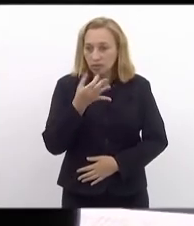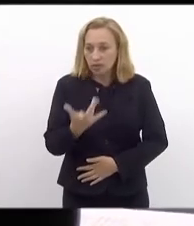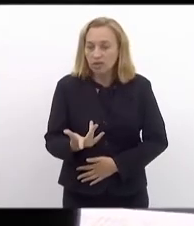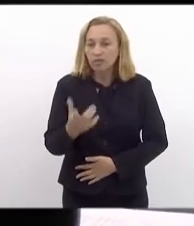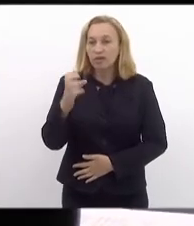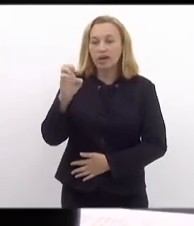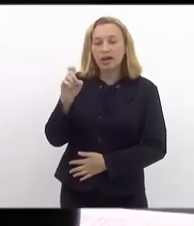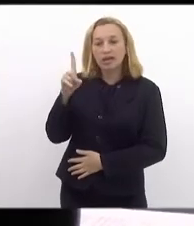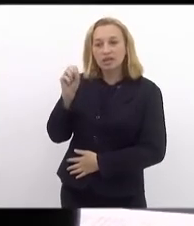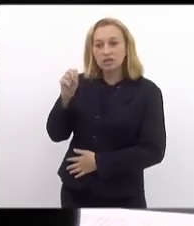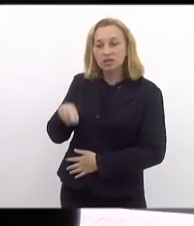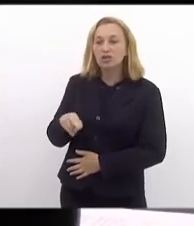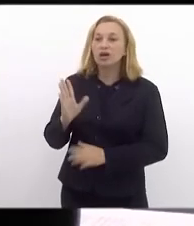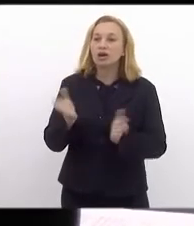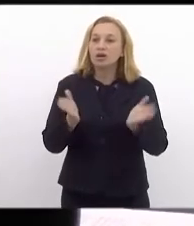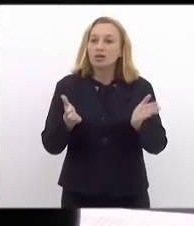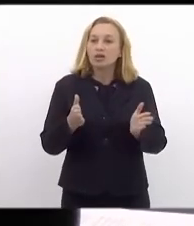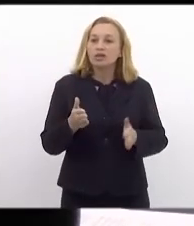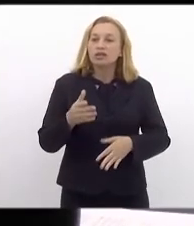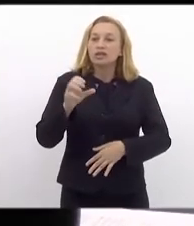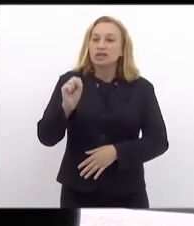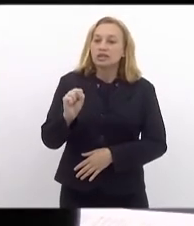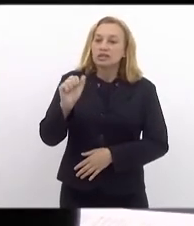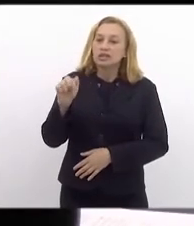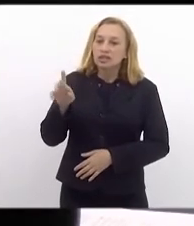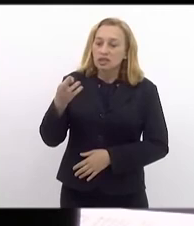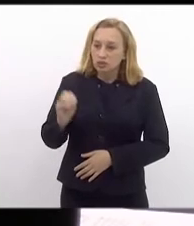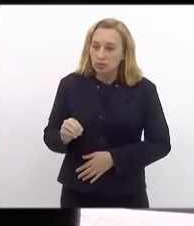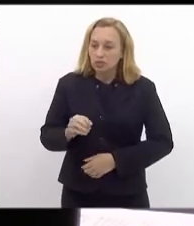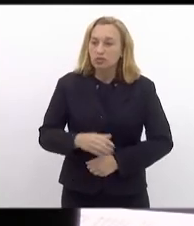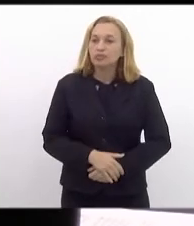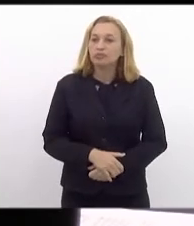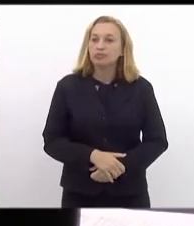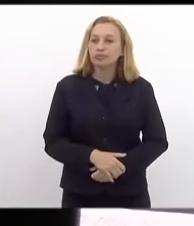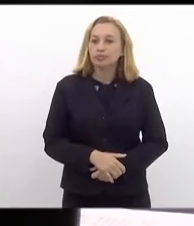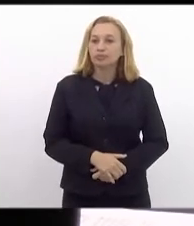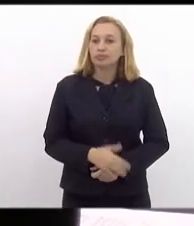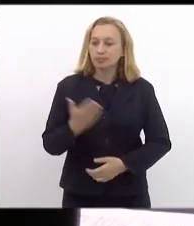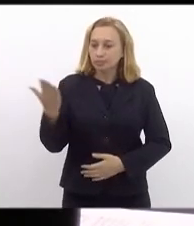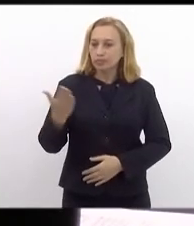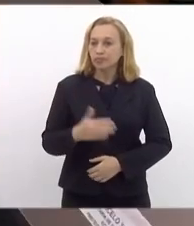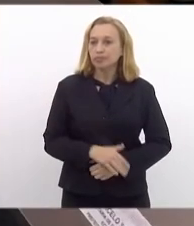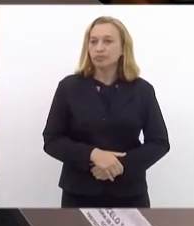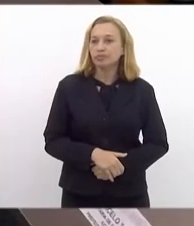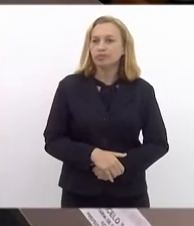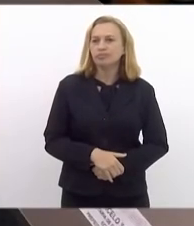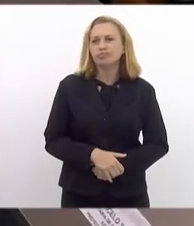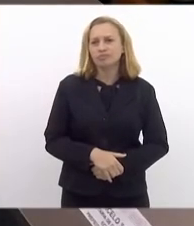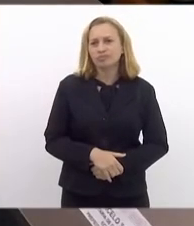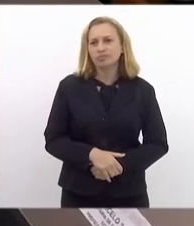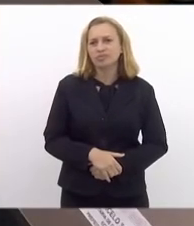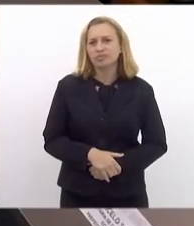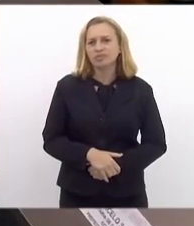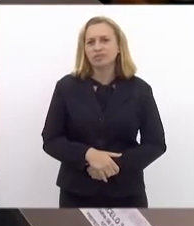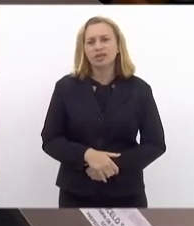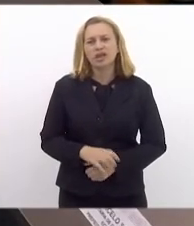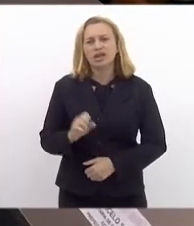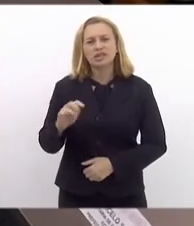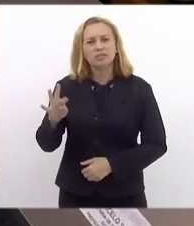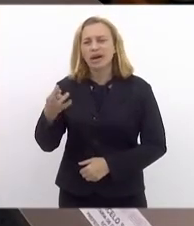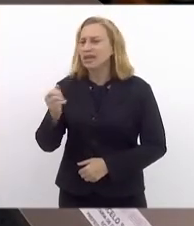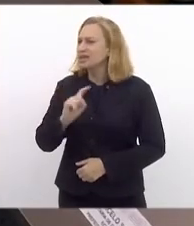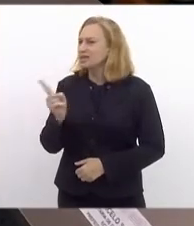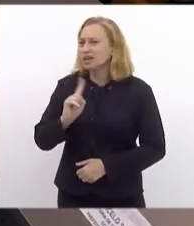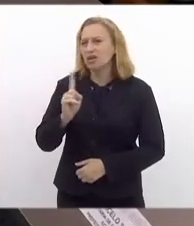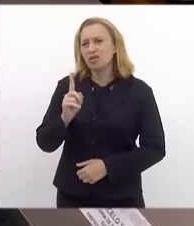Valadão e passaria aqui é o Sandro que tá escrito por favor são doce sem estamparia